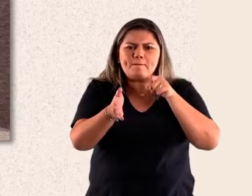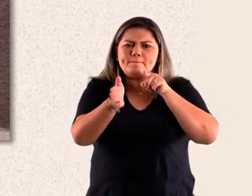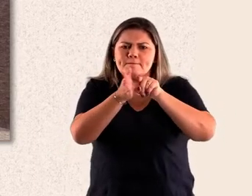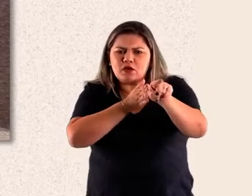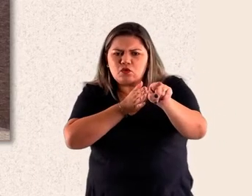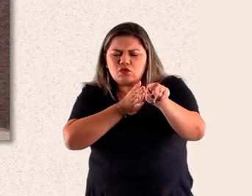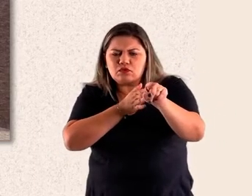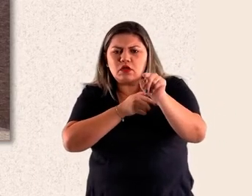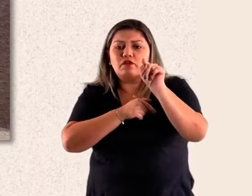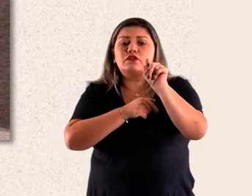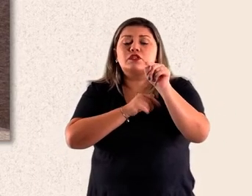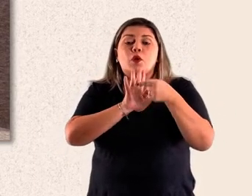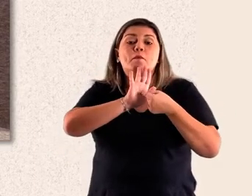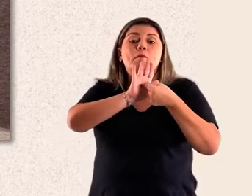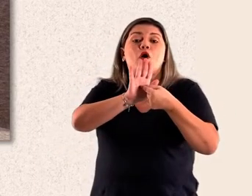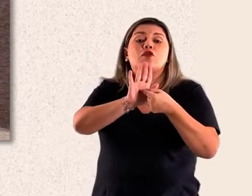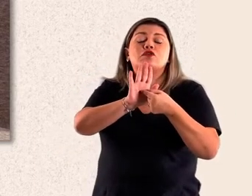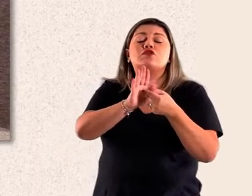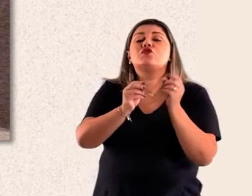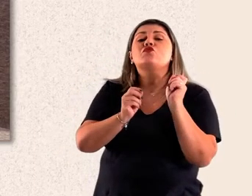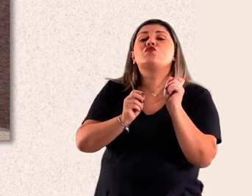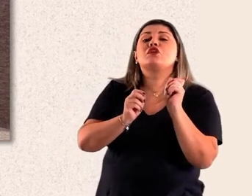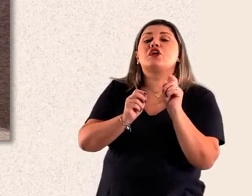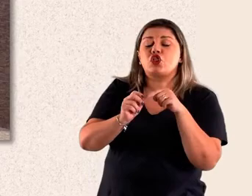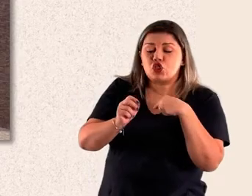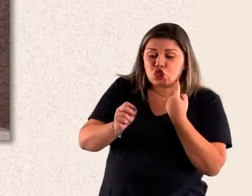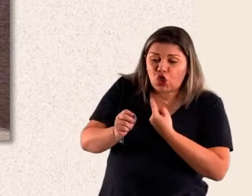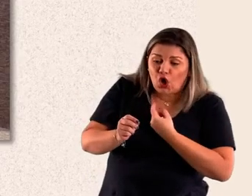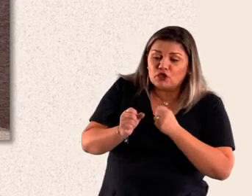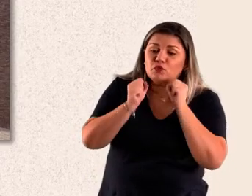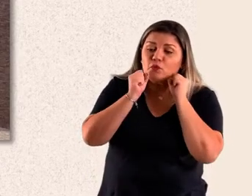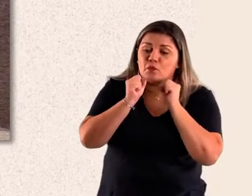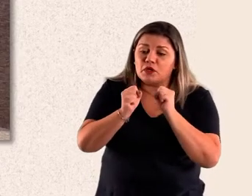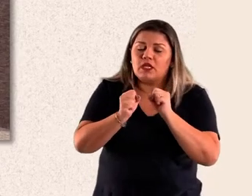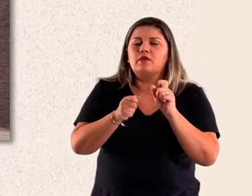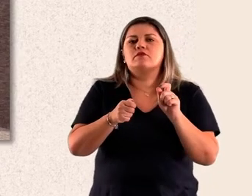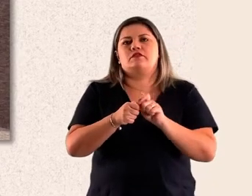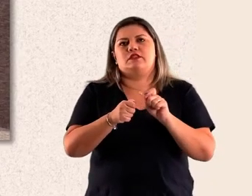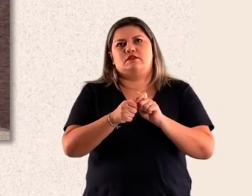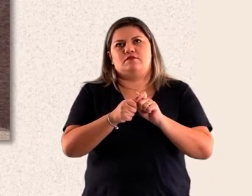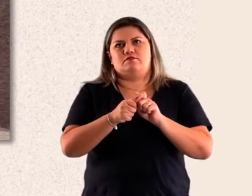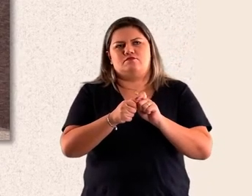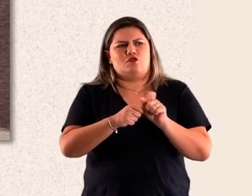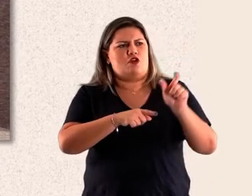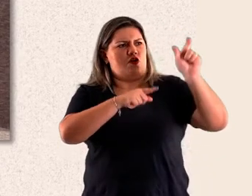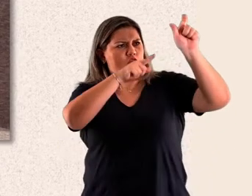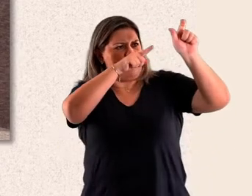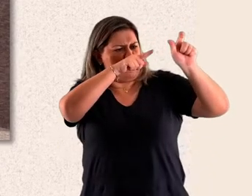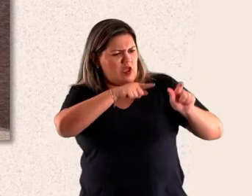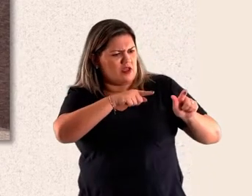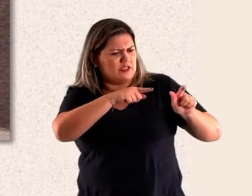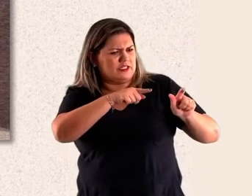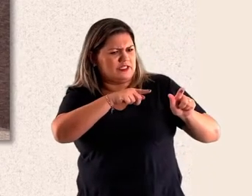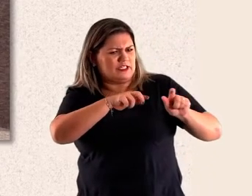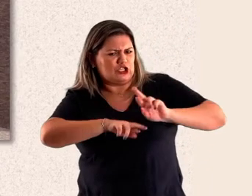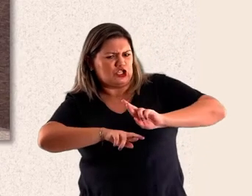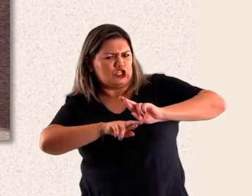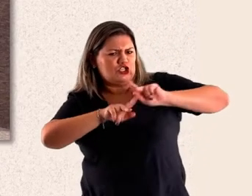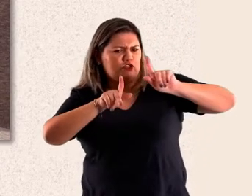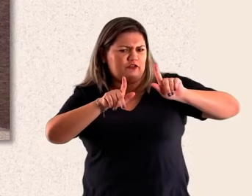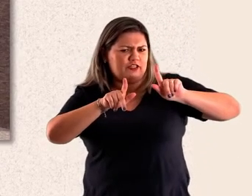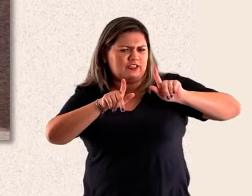você traz Essa visão que nós podemos fazer o quê que eu posso fazer enquanto indivíduo para alterar a realidade de uma